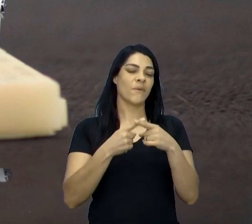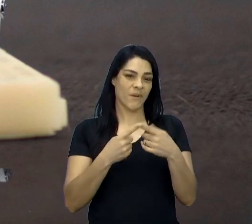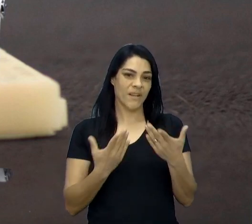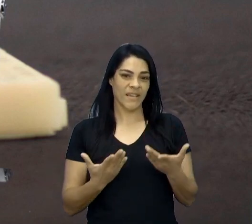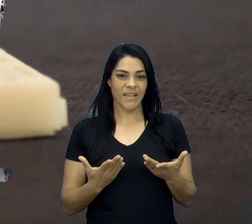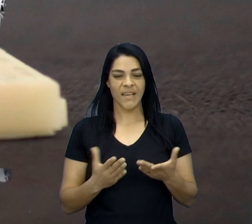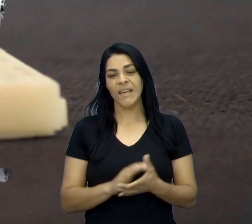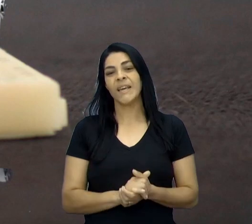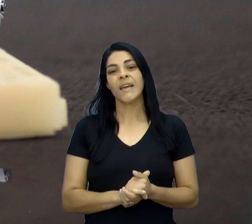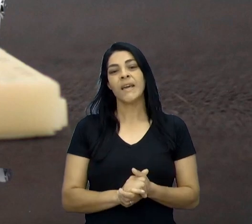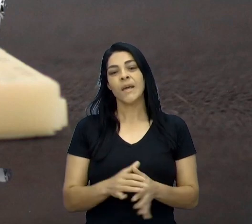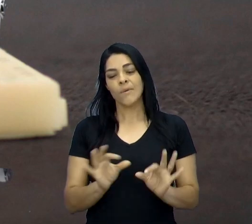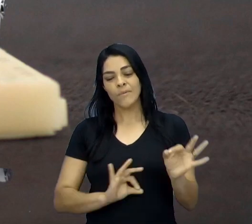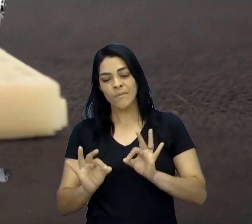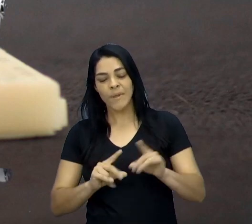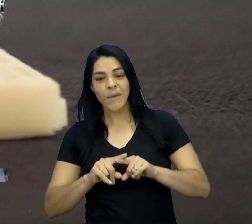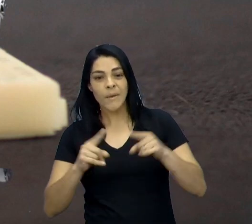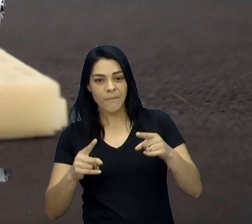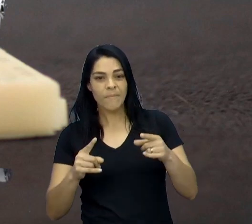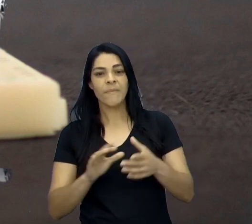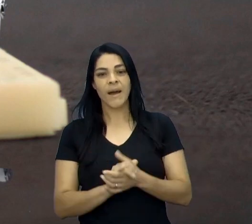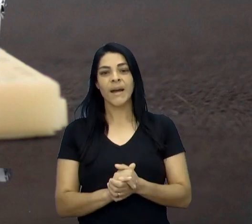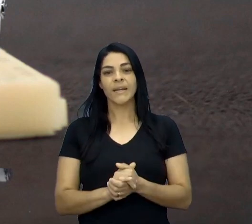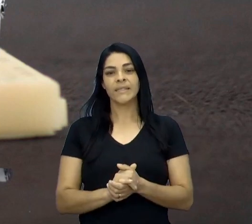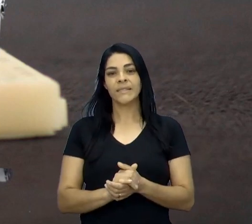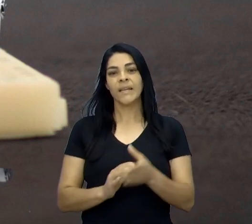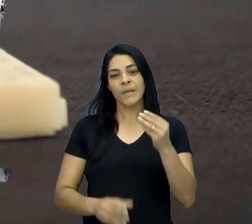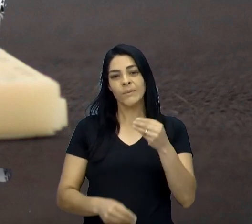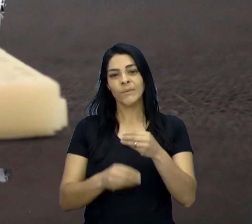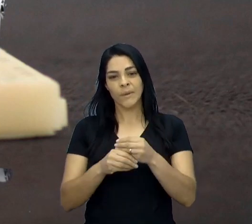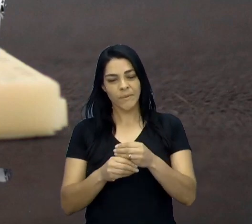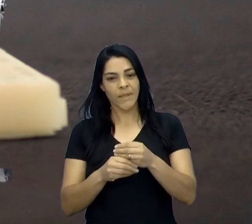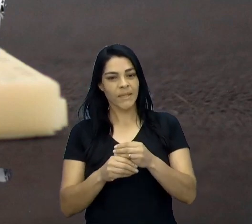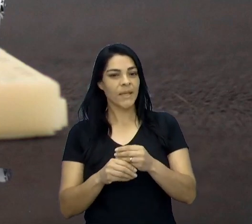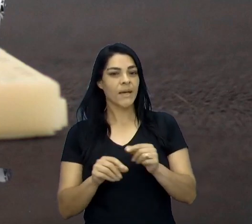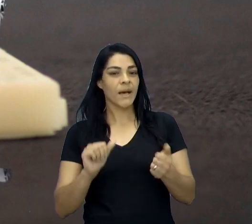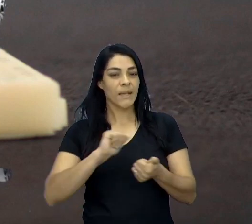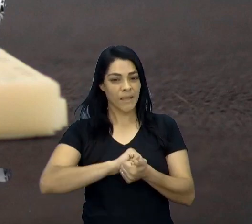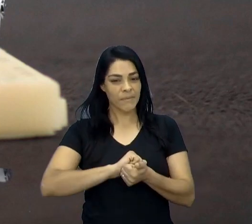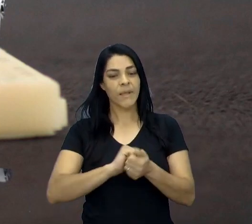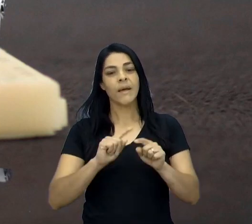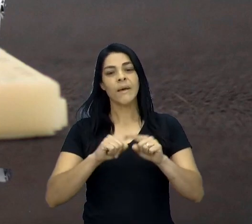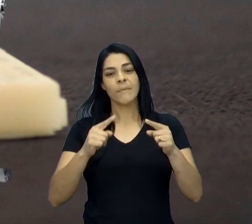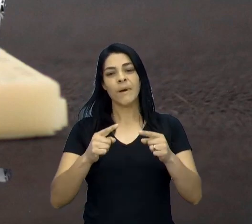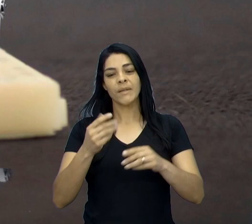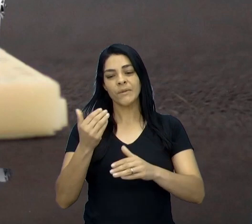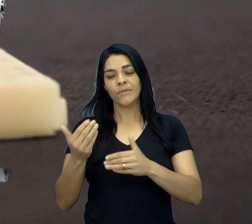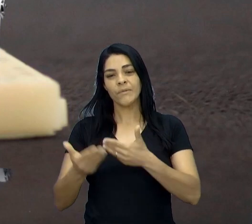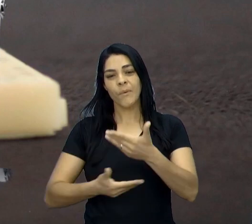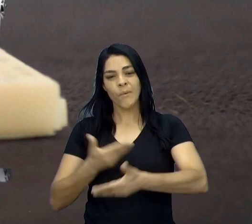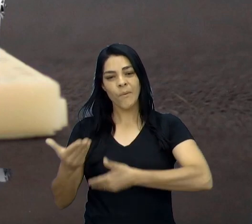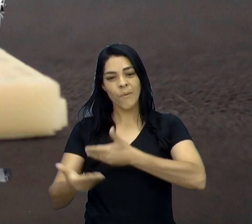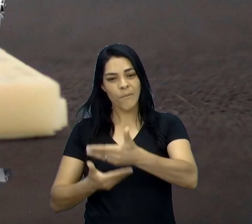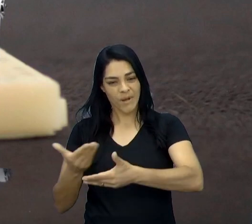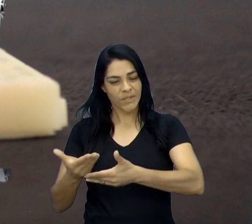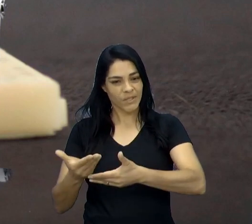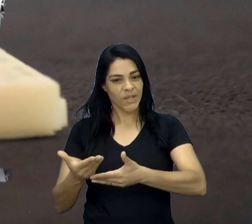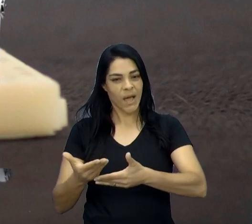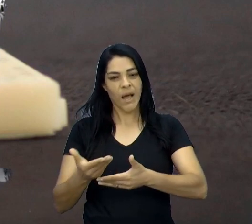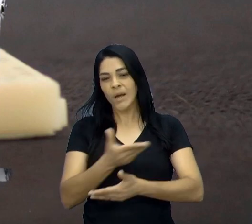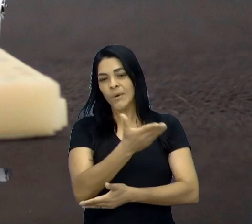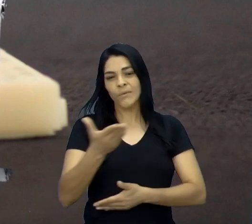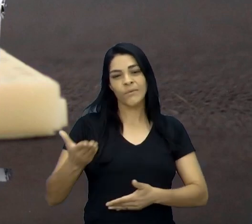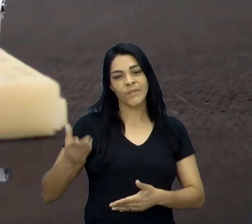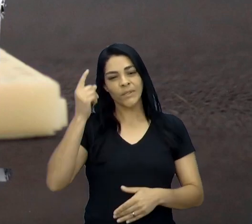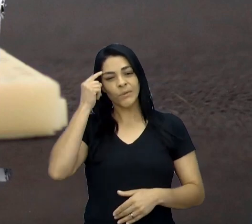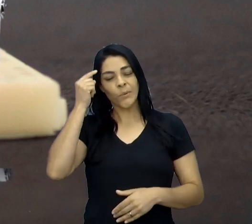foi uma programação que eu fiz, mas que eu dei uma adaptada e vou compartilhar com vocês o pensamento